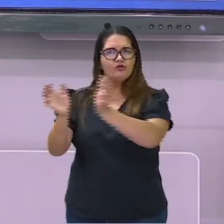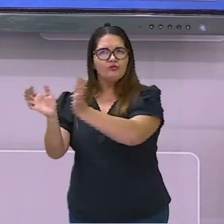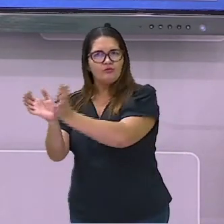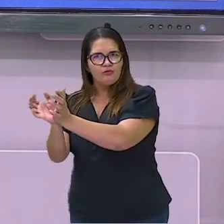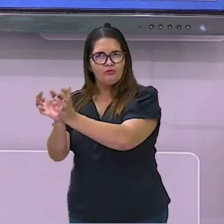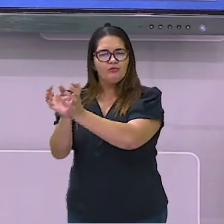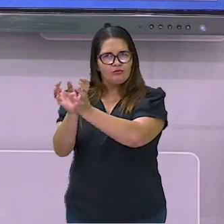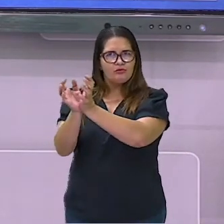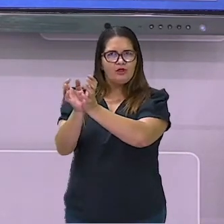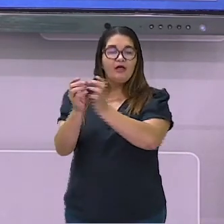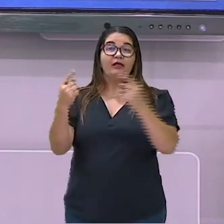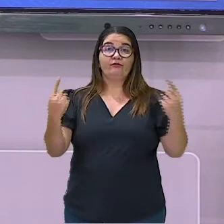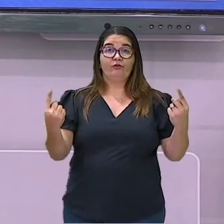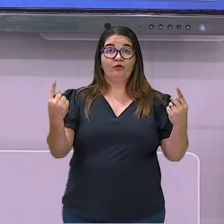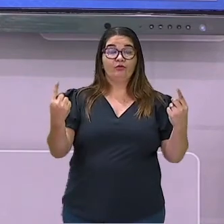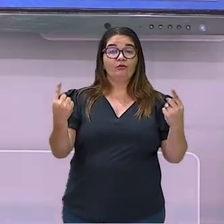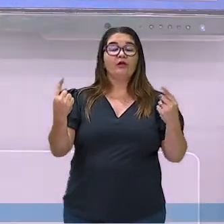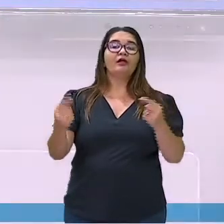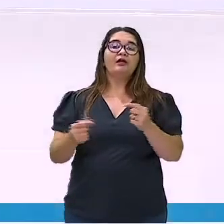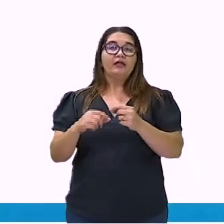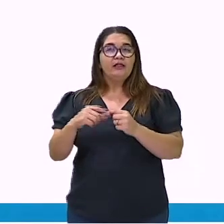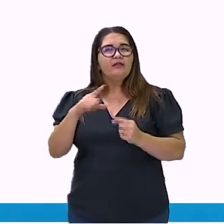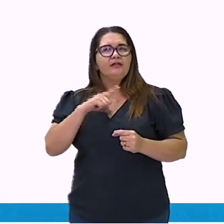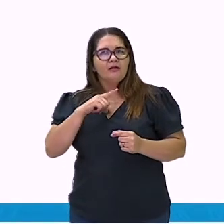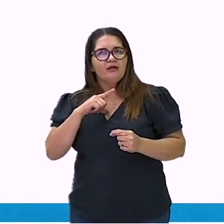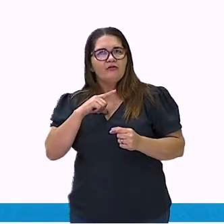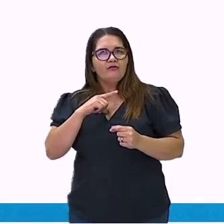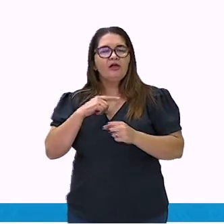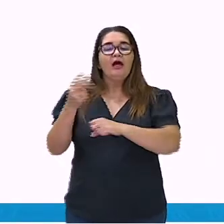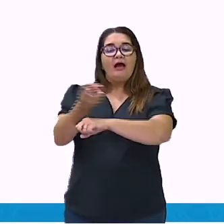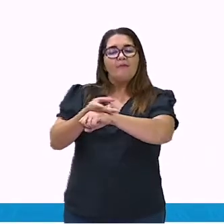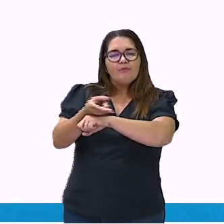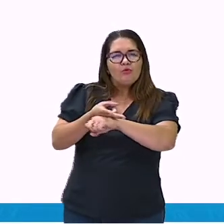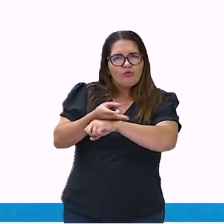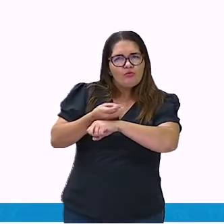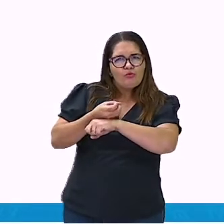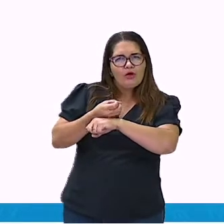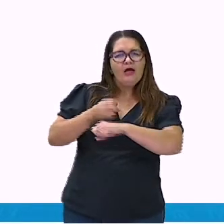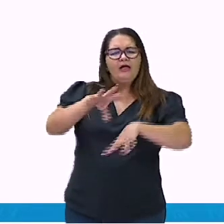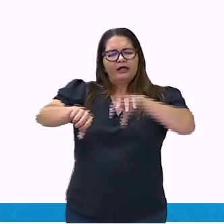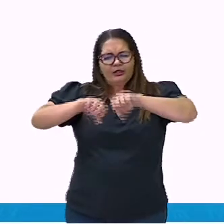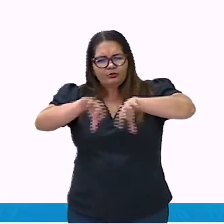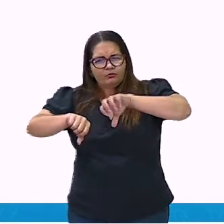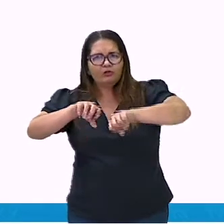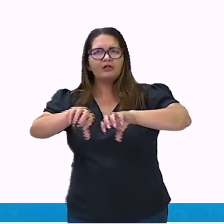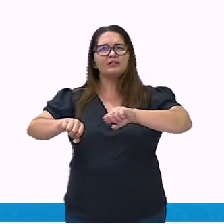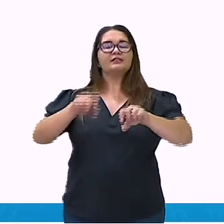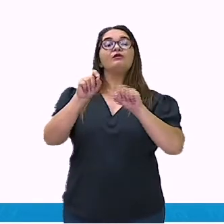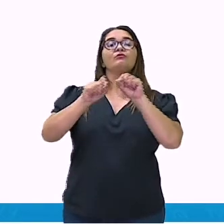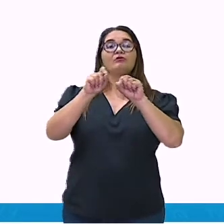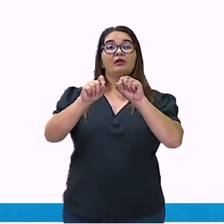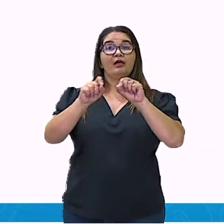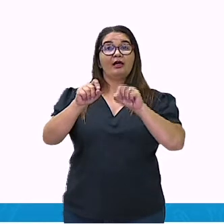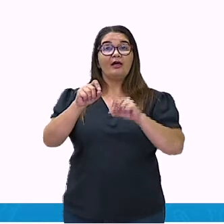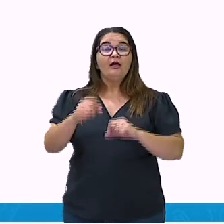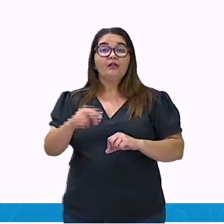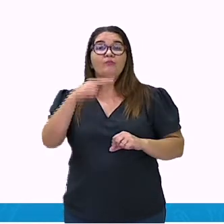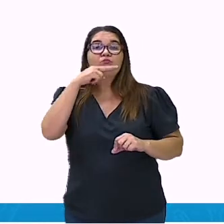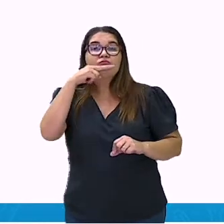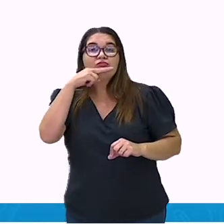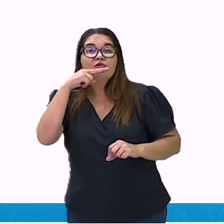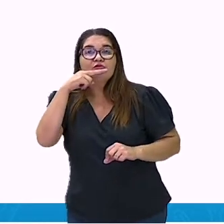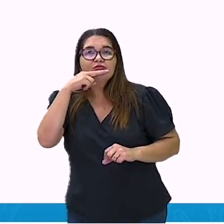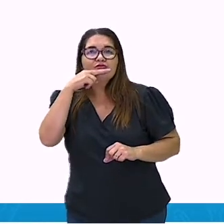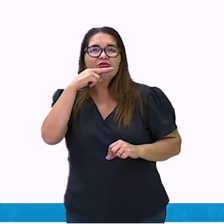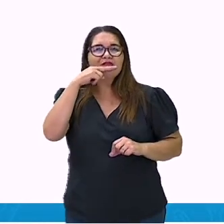cana-de-açúcar. Olha aqui a imagem. Na outra imagem, nós vimos a divisão das